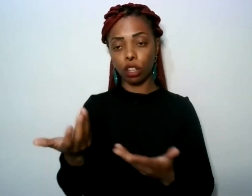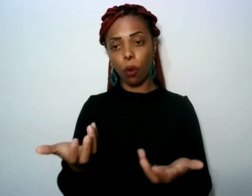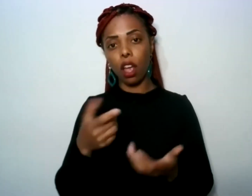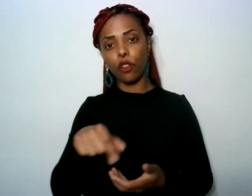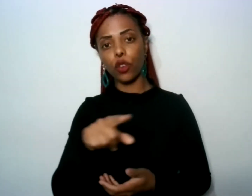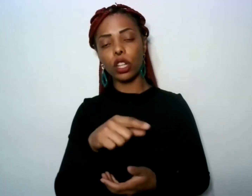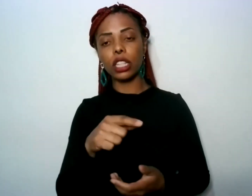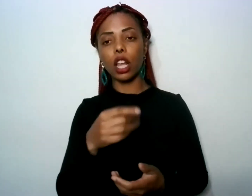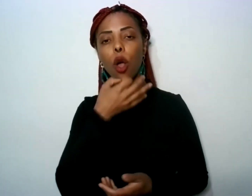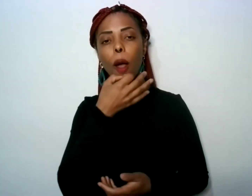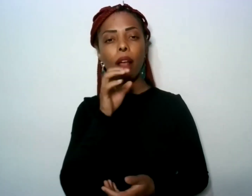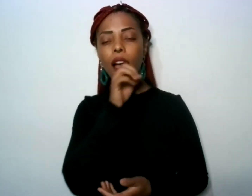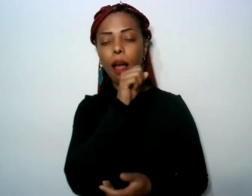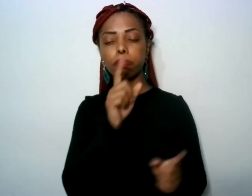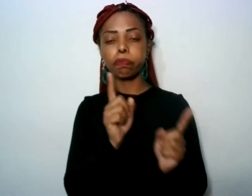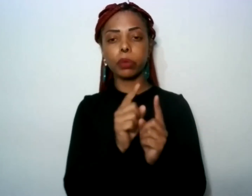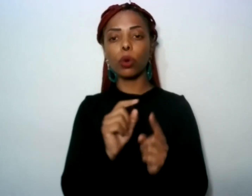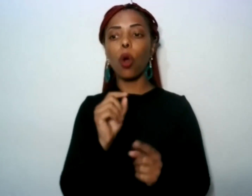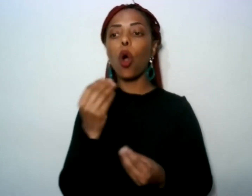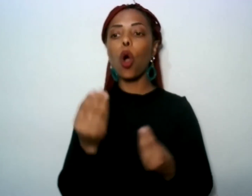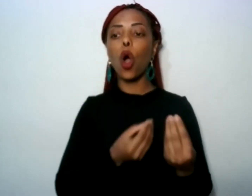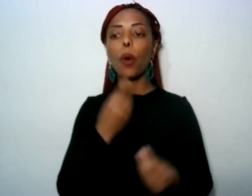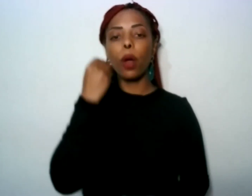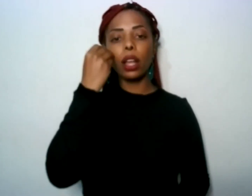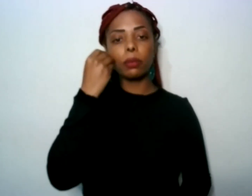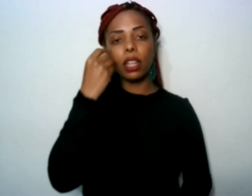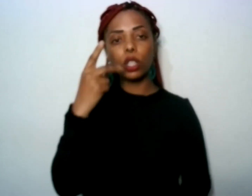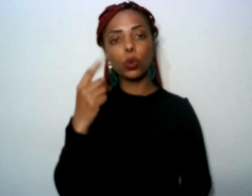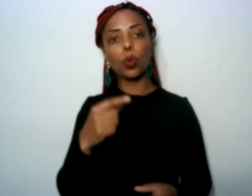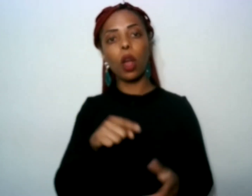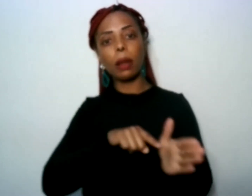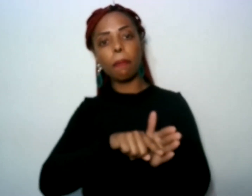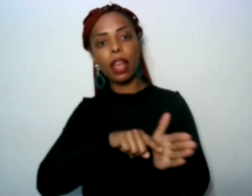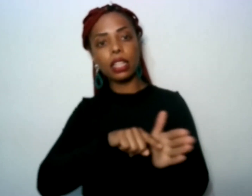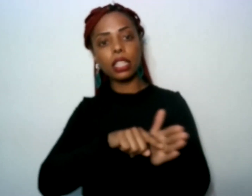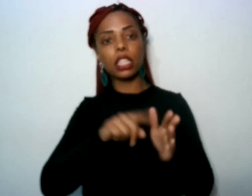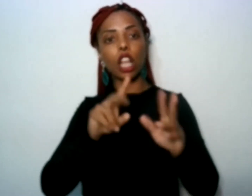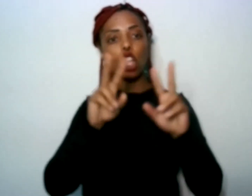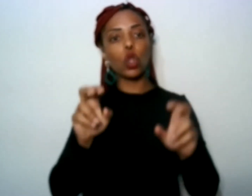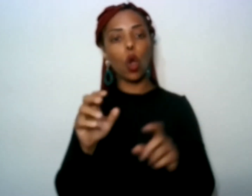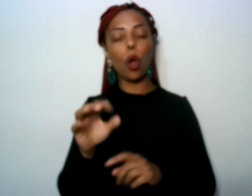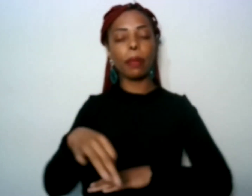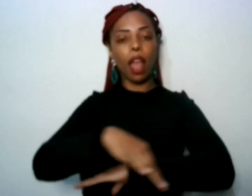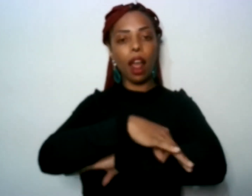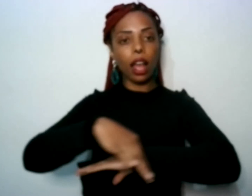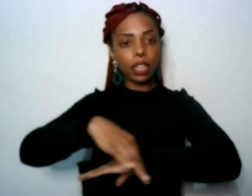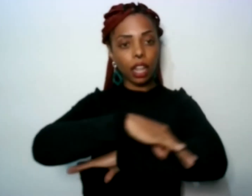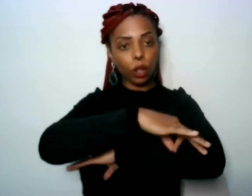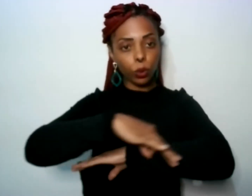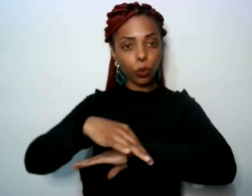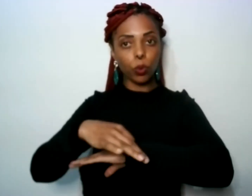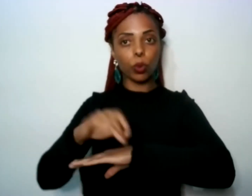brevemente como se deu essa experiência de pesquisa sobre arquitetura na relação com as